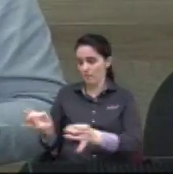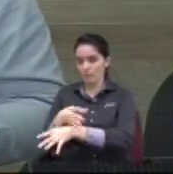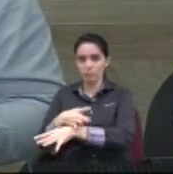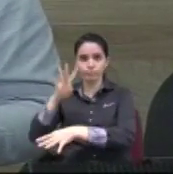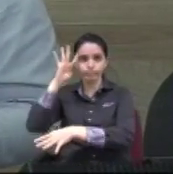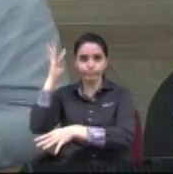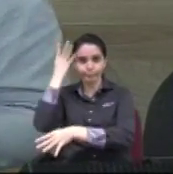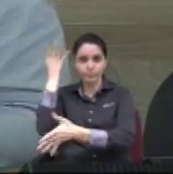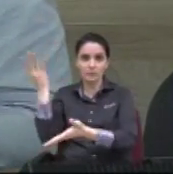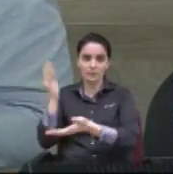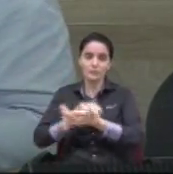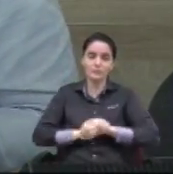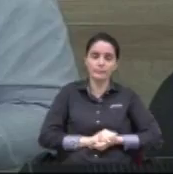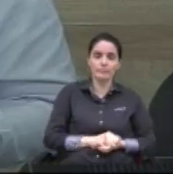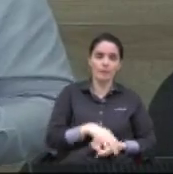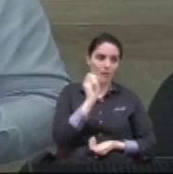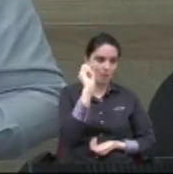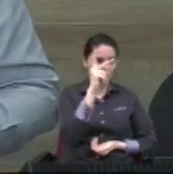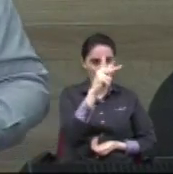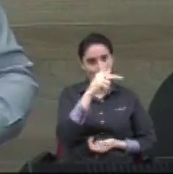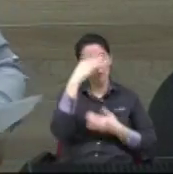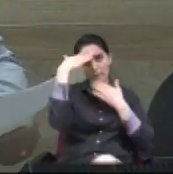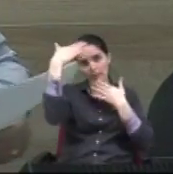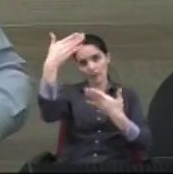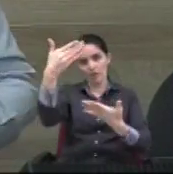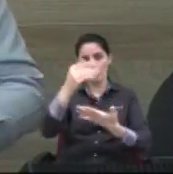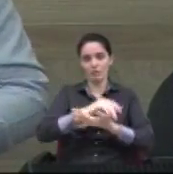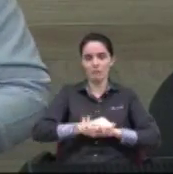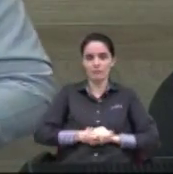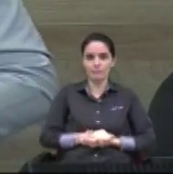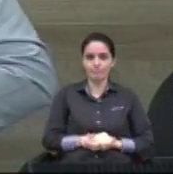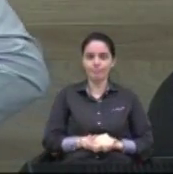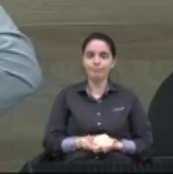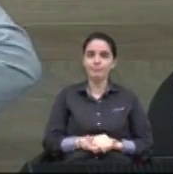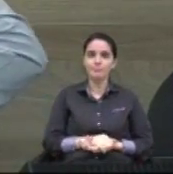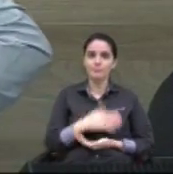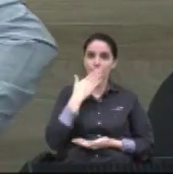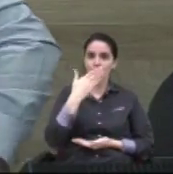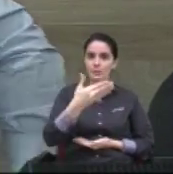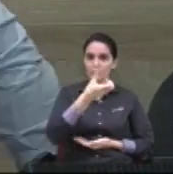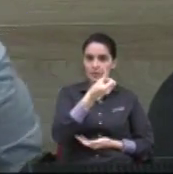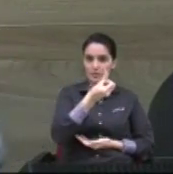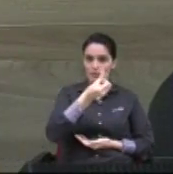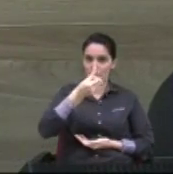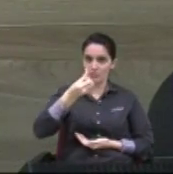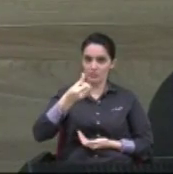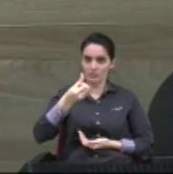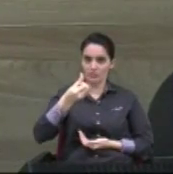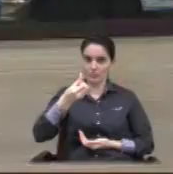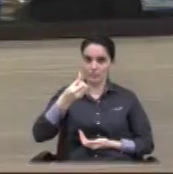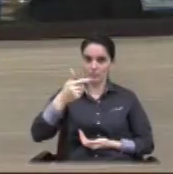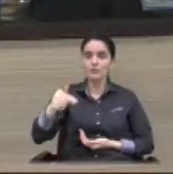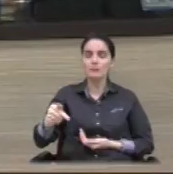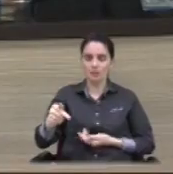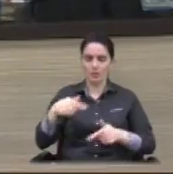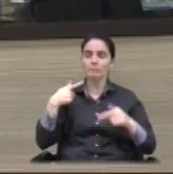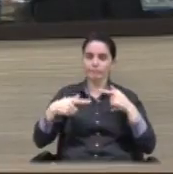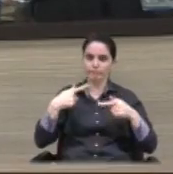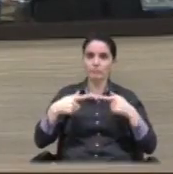do Jardim Lagoa Nova. Ok? Muito obrigado, senhores. Requerimento número 667, continue